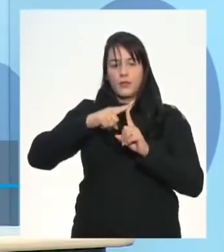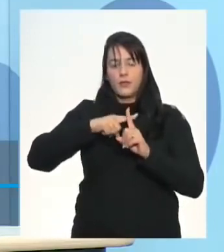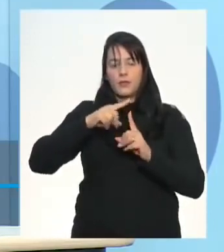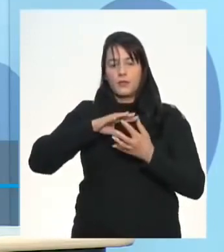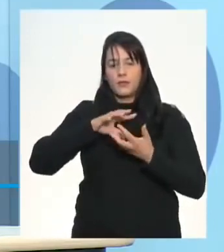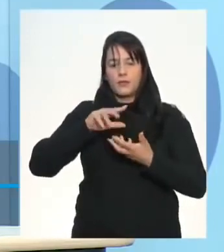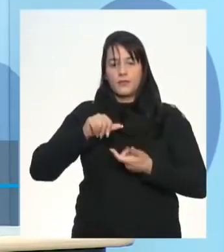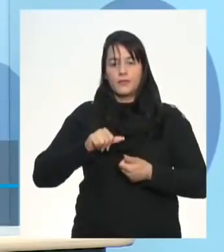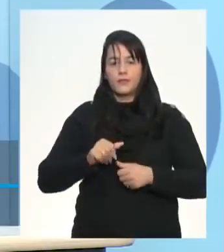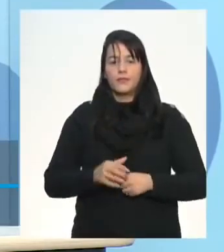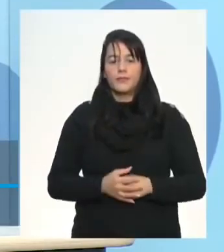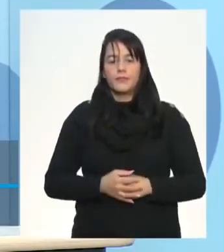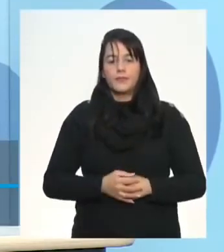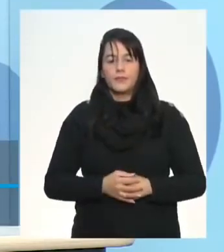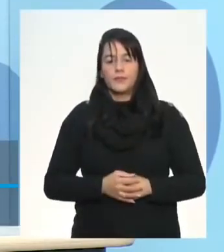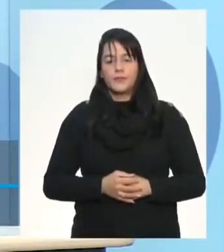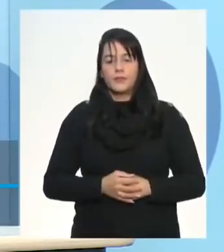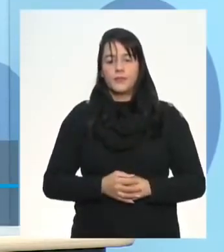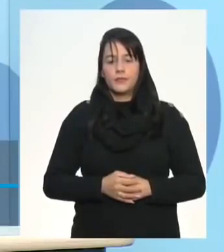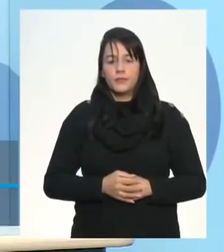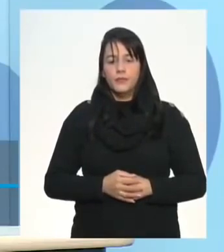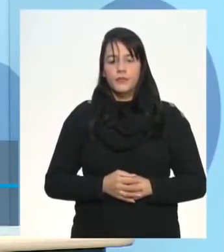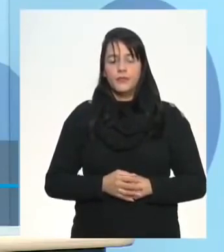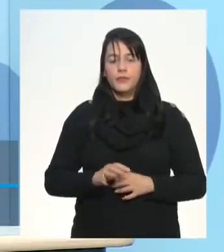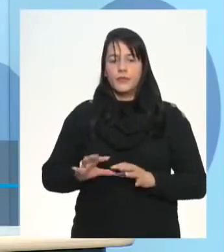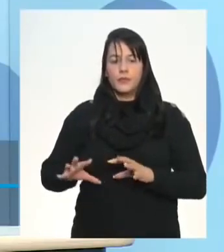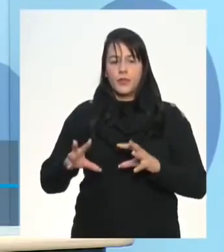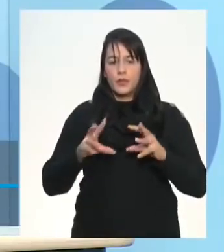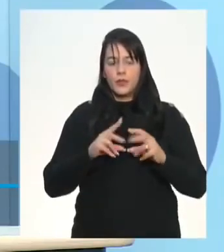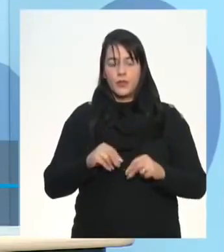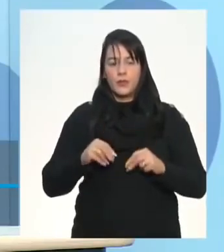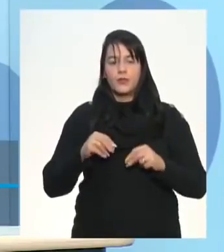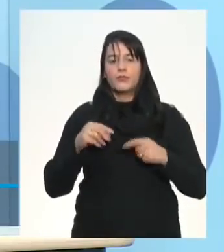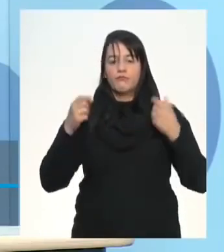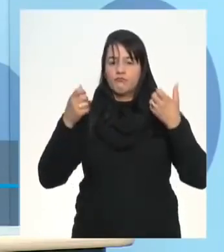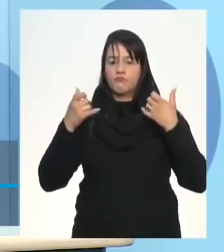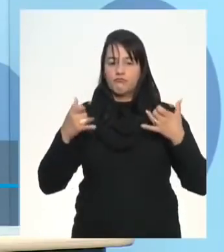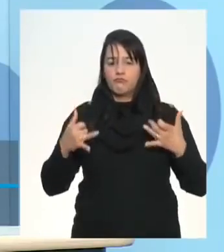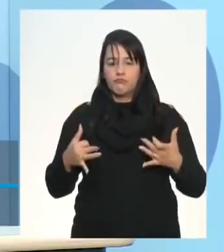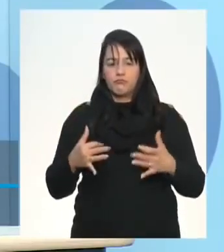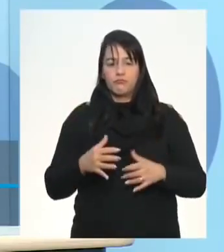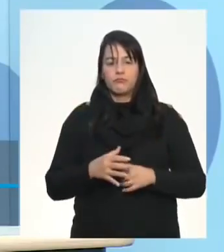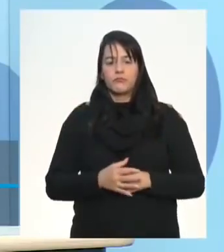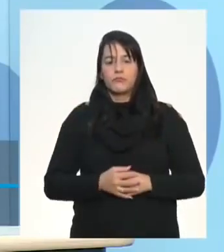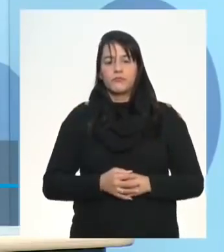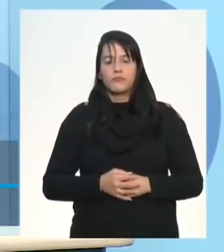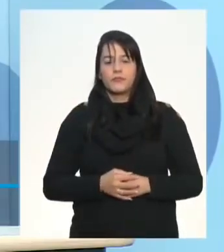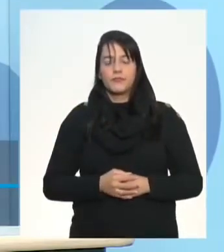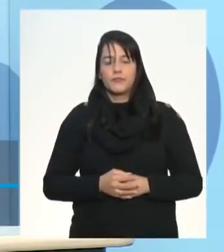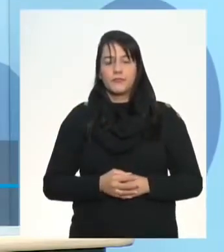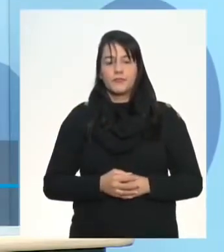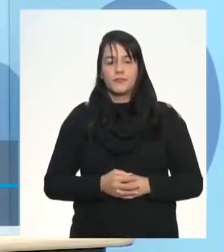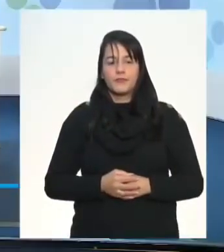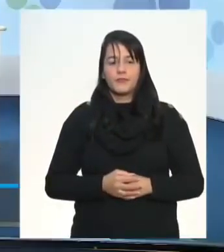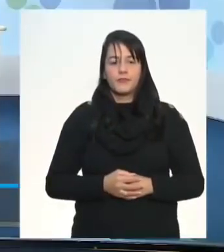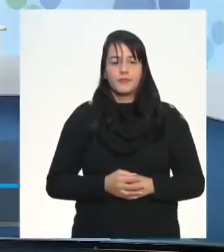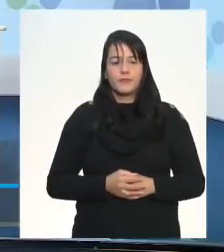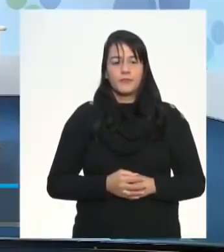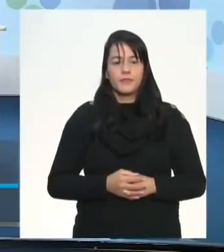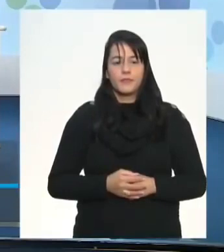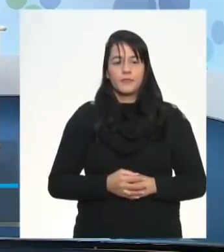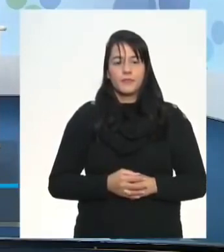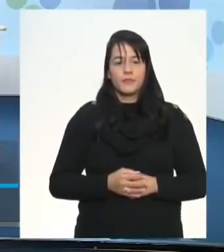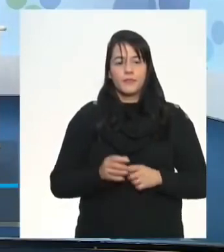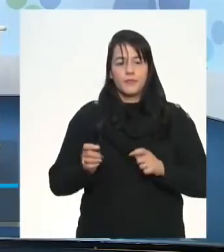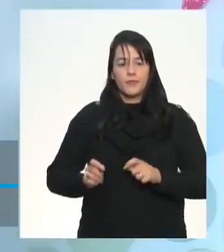Nara, a temperatura da Terra. Todos estão indo nessa linha, Elaine. Muito bem. Vamos lá, então. Pode colocar